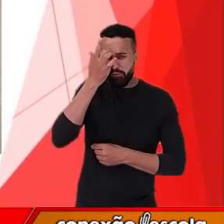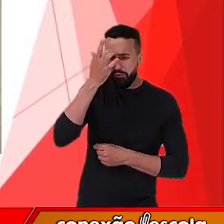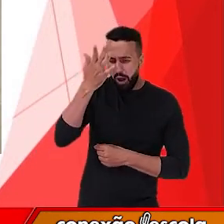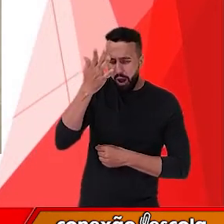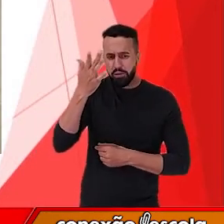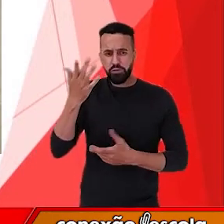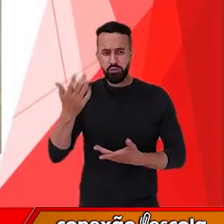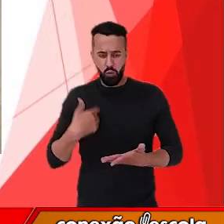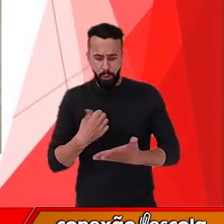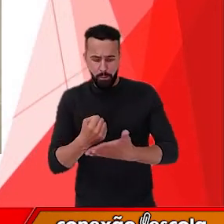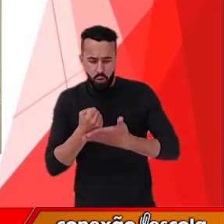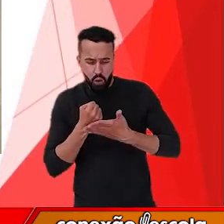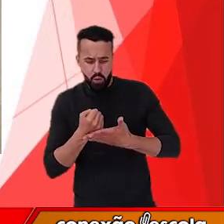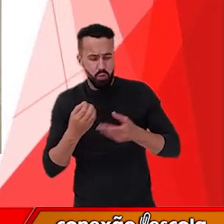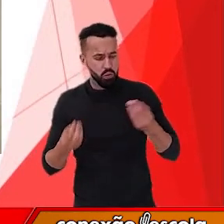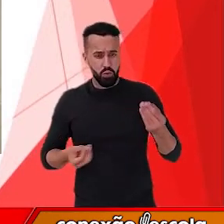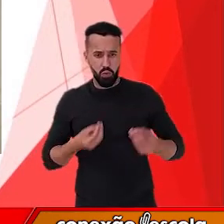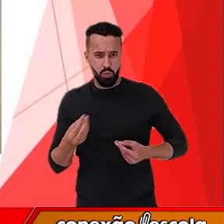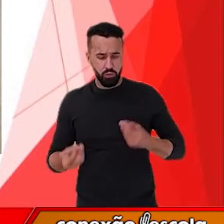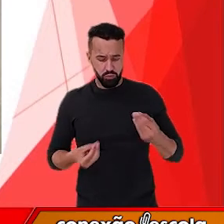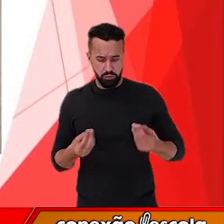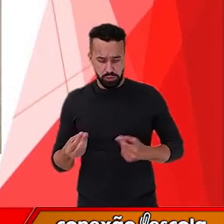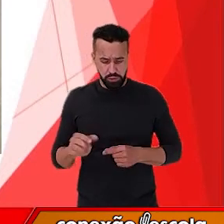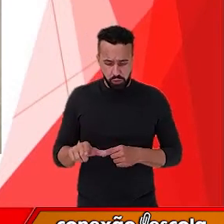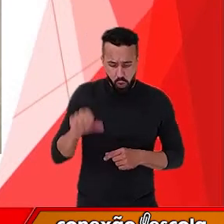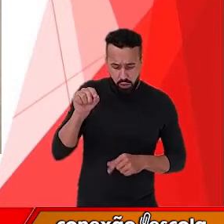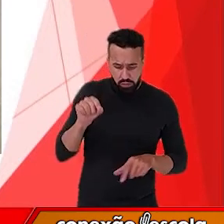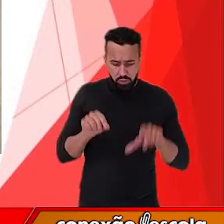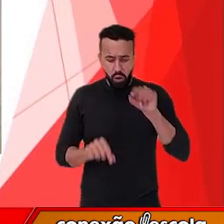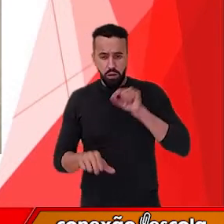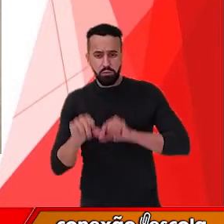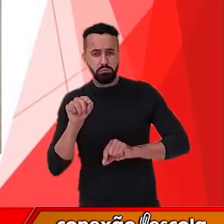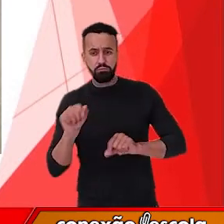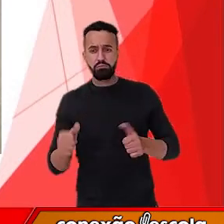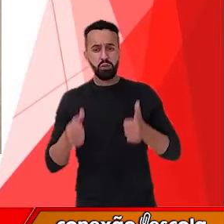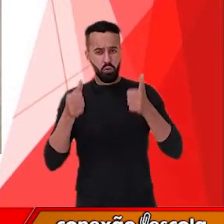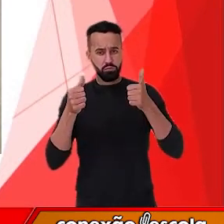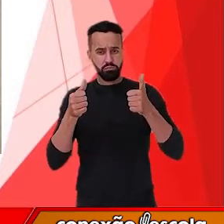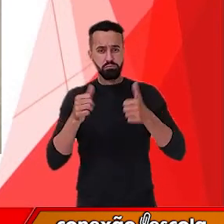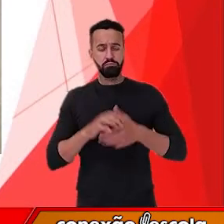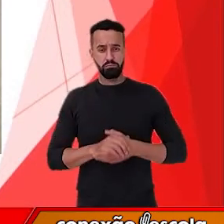está apoiada em qual vareta. E escolha sempre a melhor jogada.